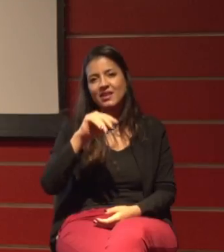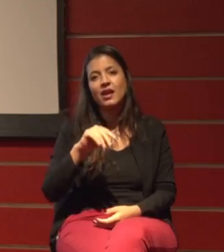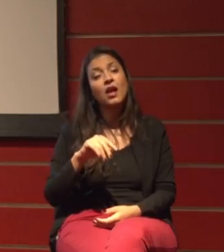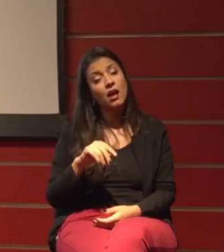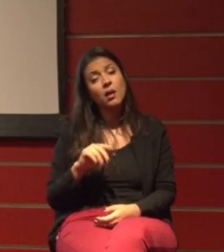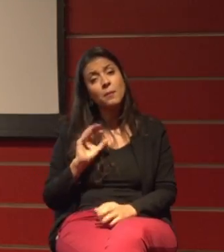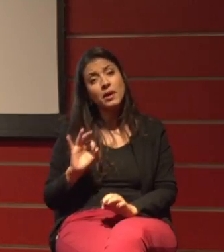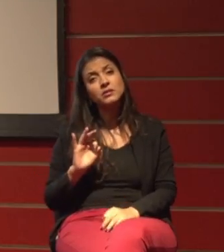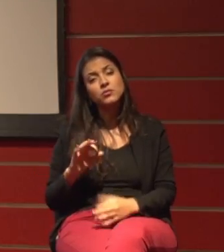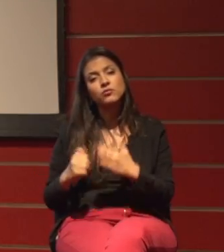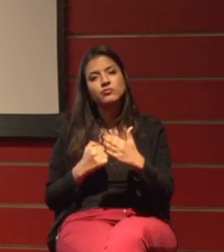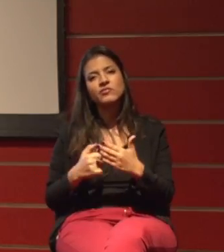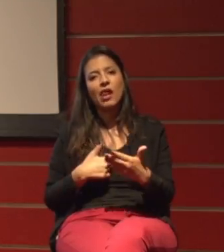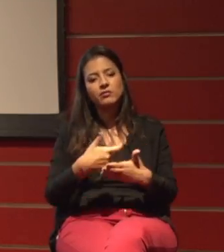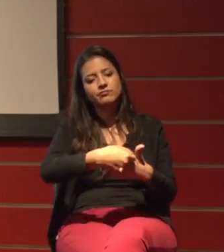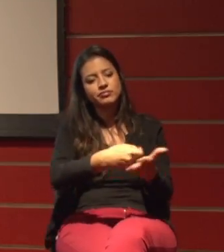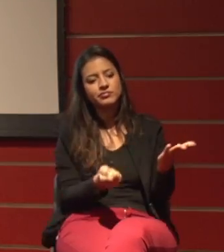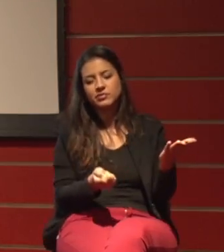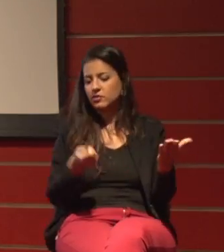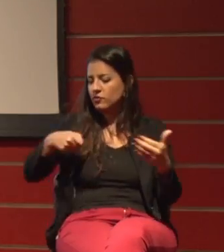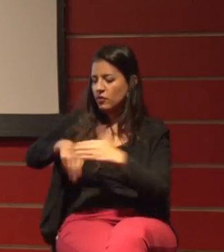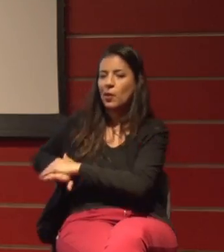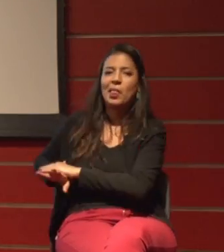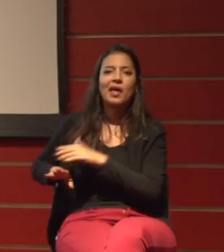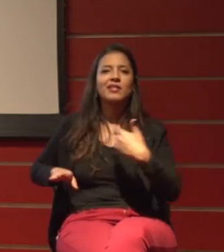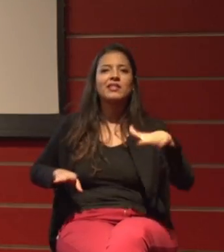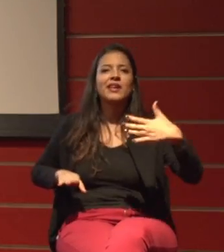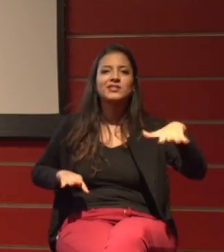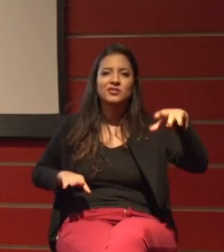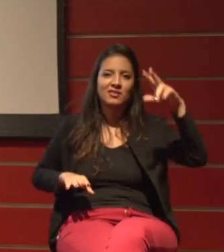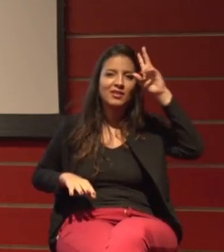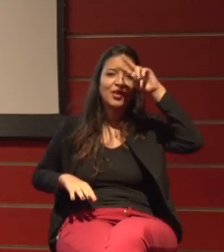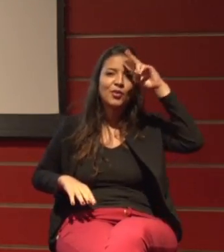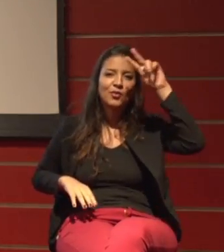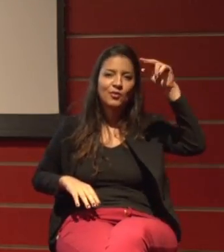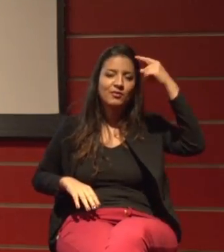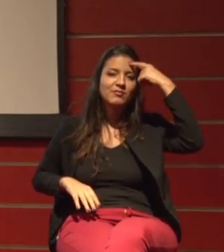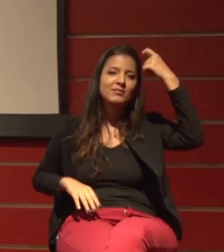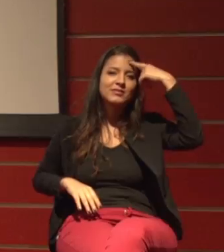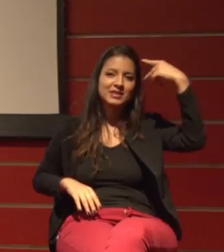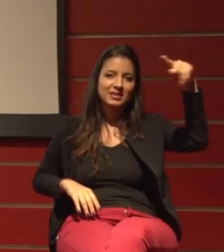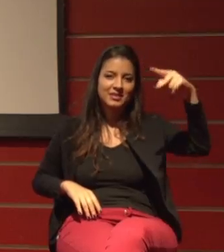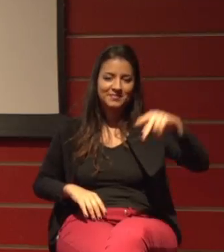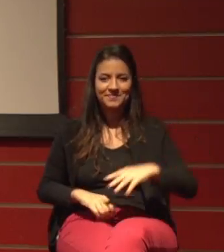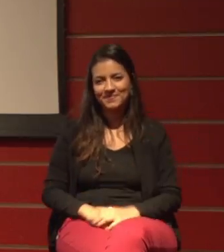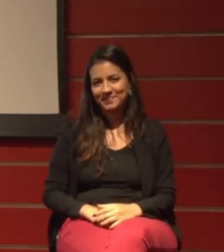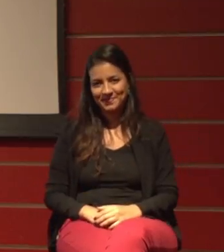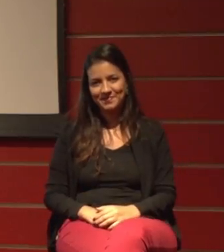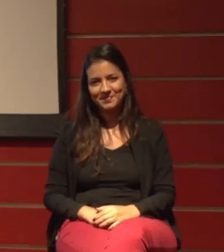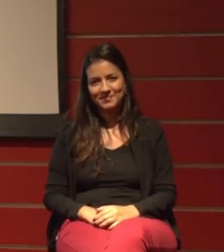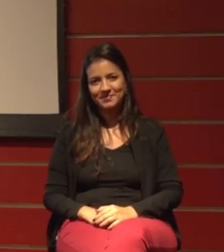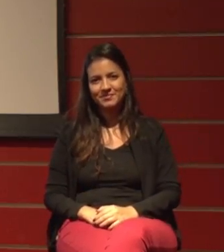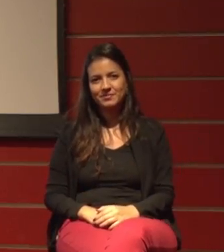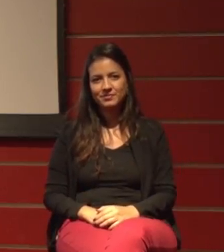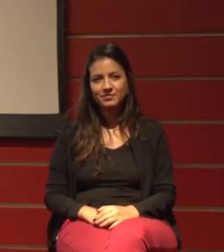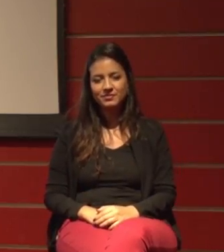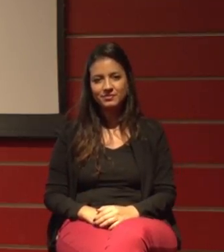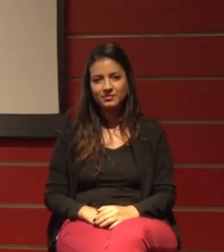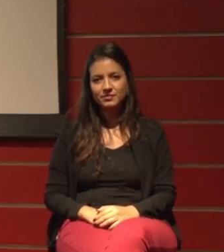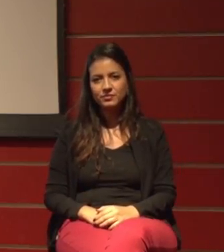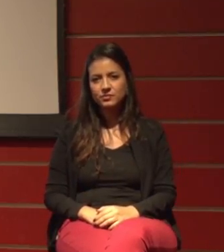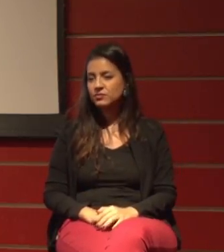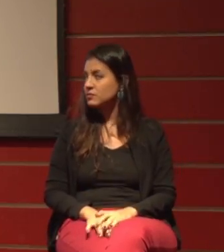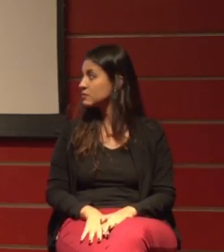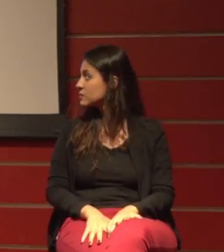arras a última página acabou é isso aqui né Eh eu queria eh eu trouxe aqui para